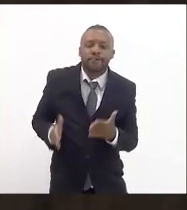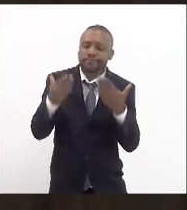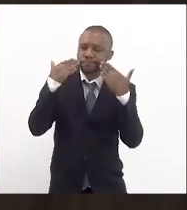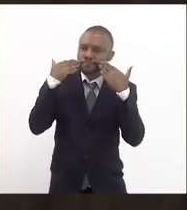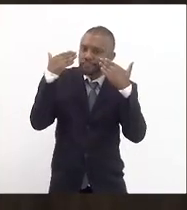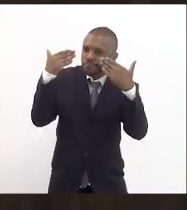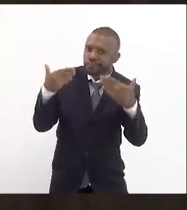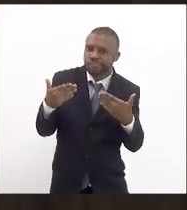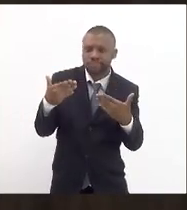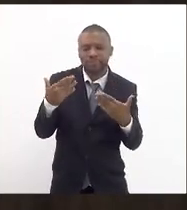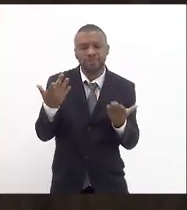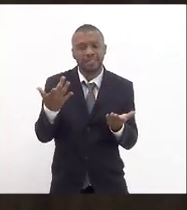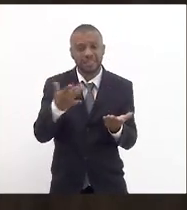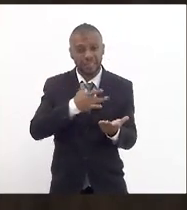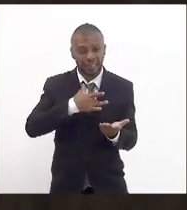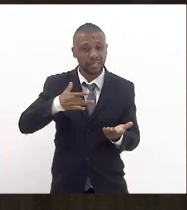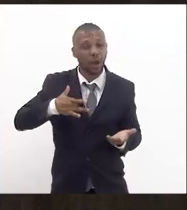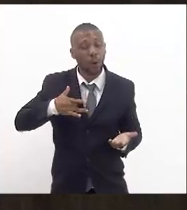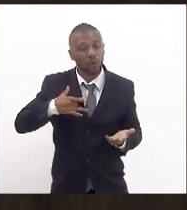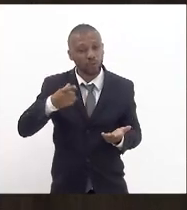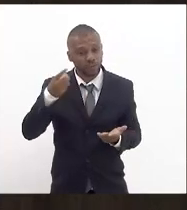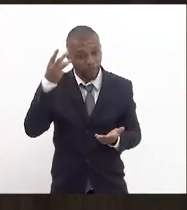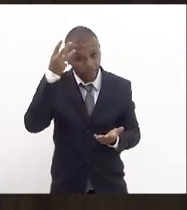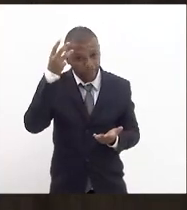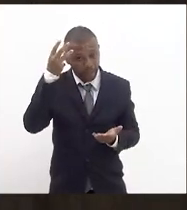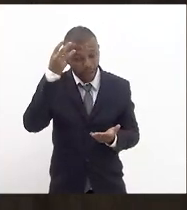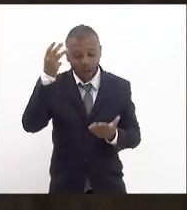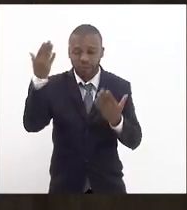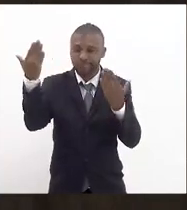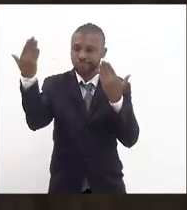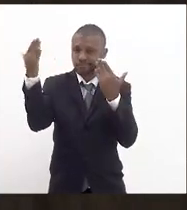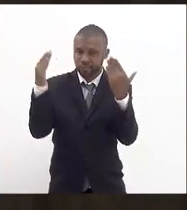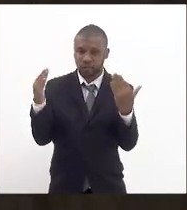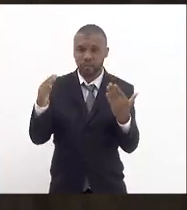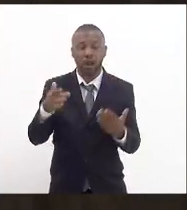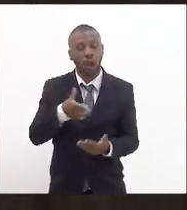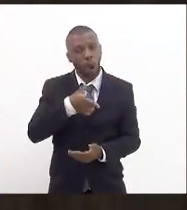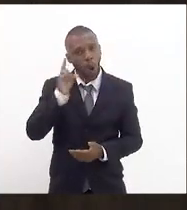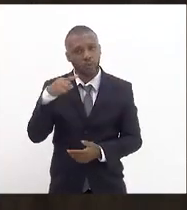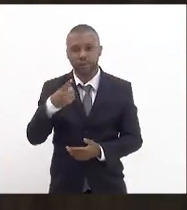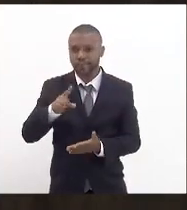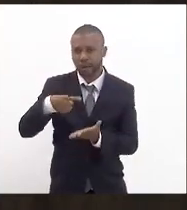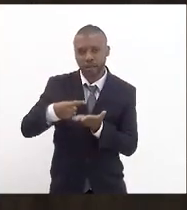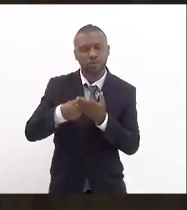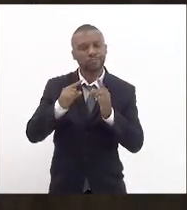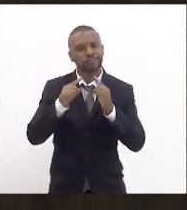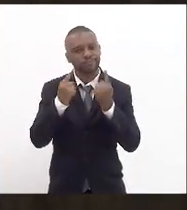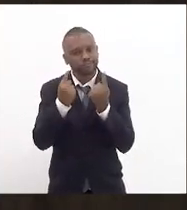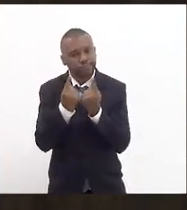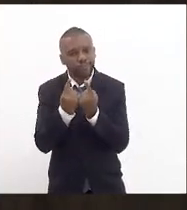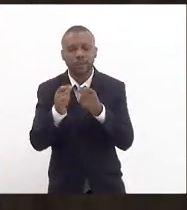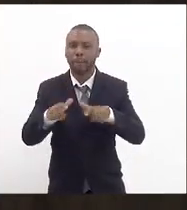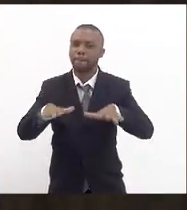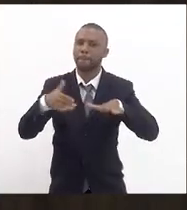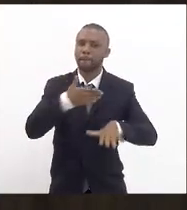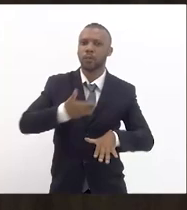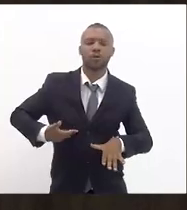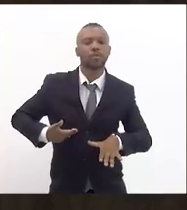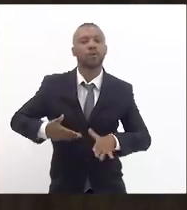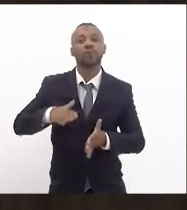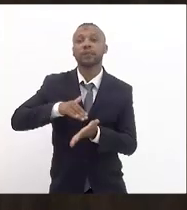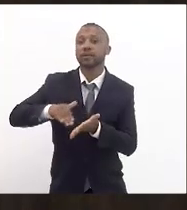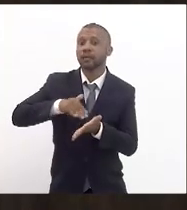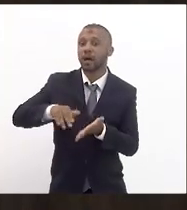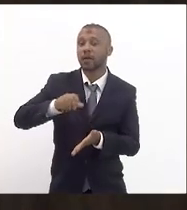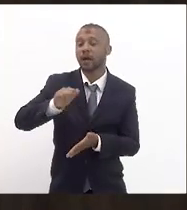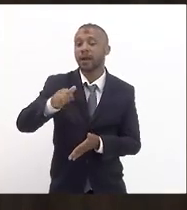da saúde mental. Ontem nós tivemos aqui uma audiência pública com o secretário Alexandre Kiep e toda a sua equipe,